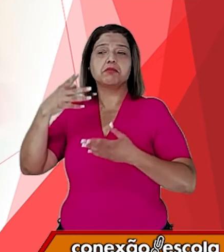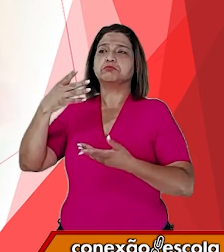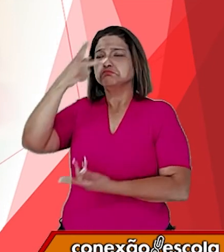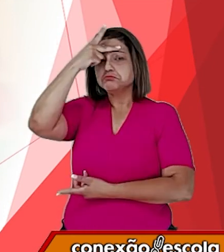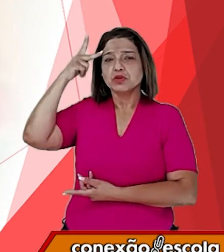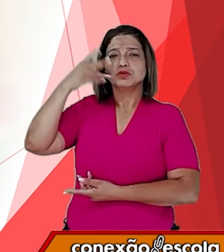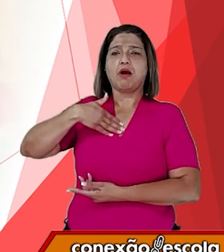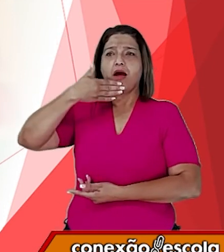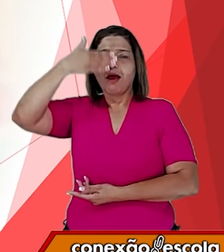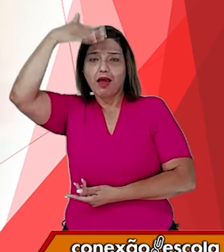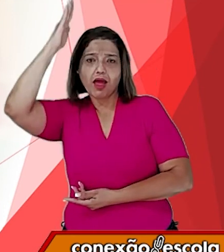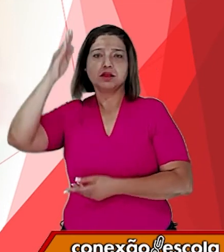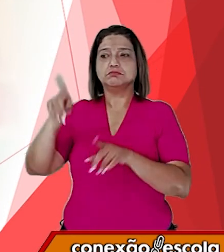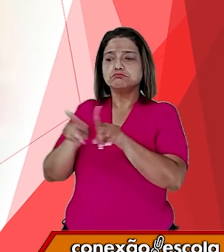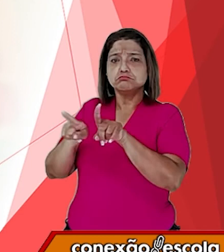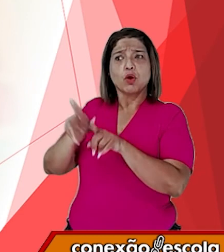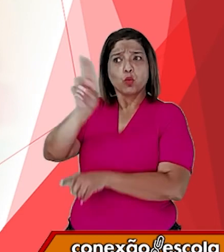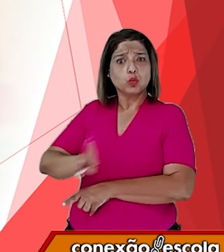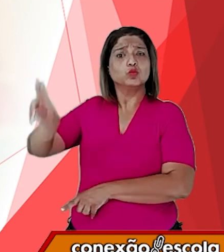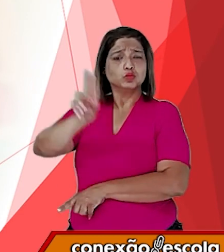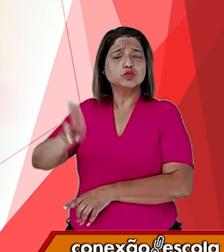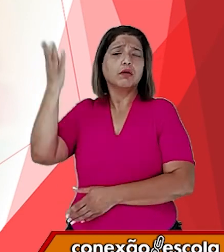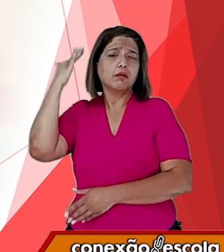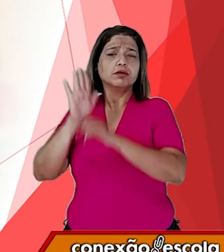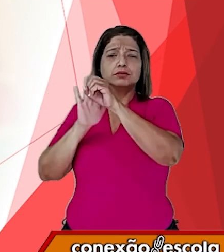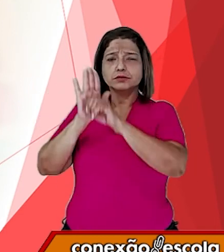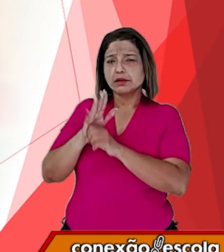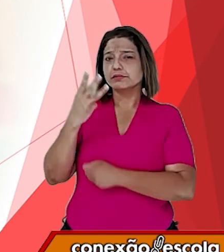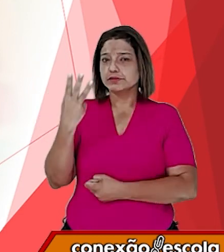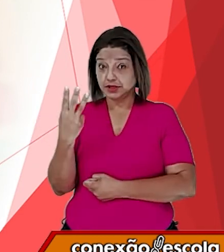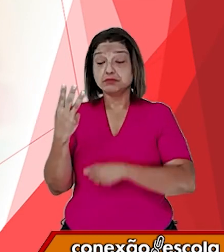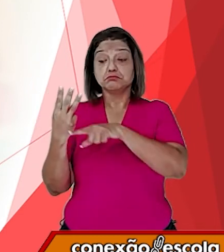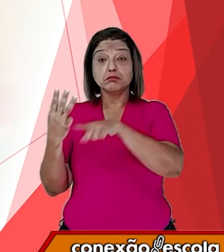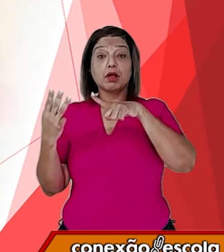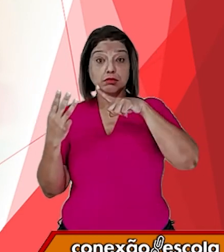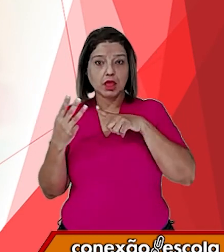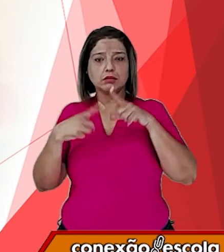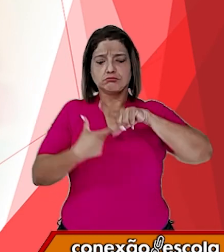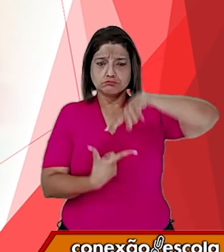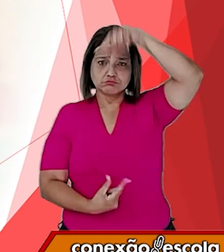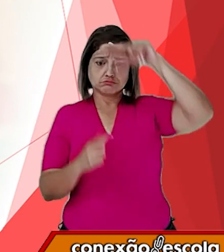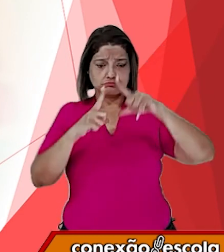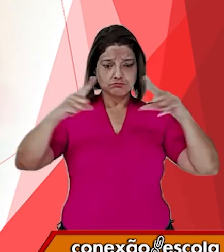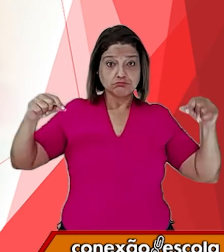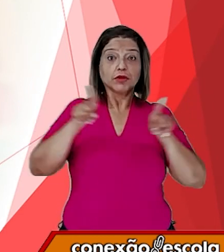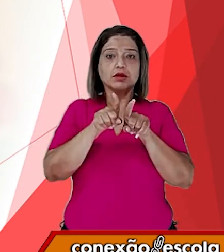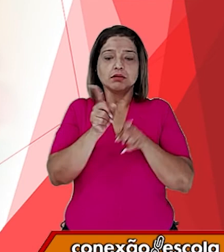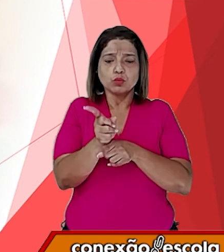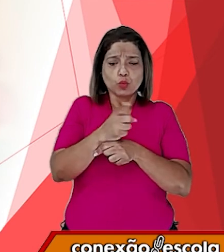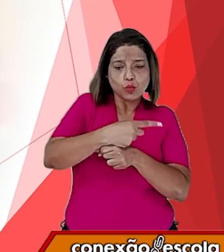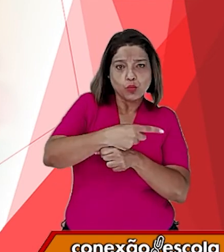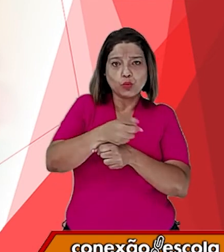volta do século XIII. Nela existe uma rosa dos ventos e um ponteiro, chamado de